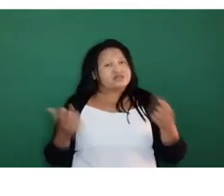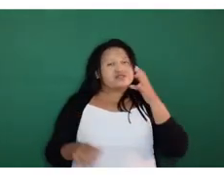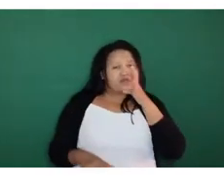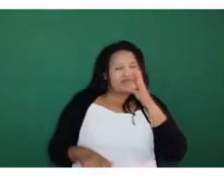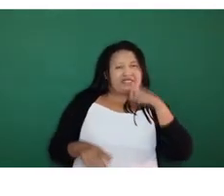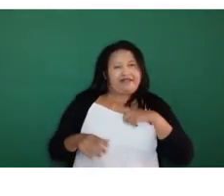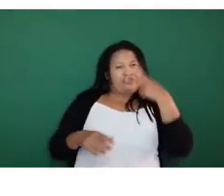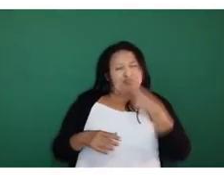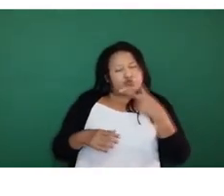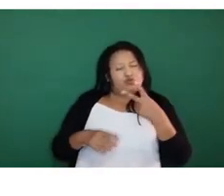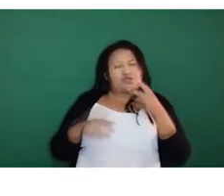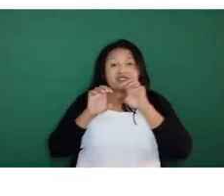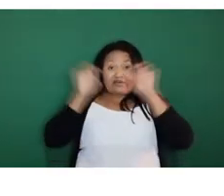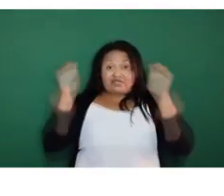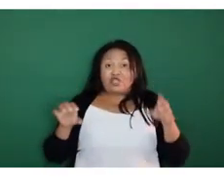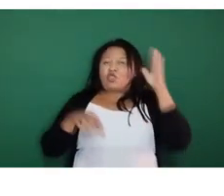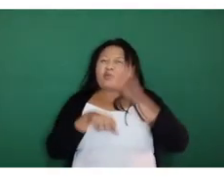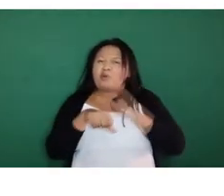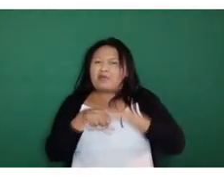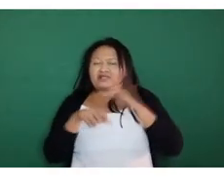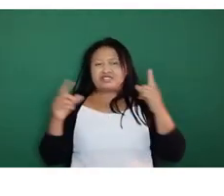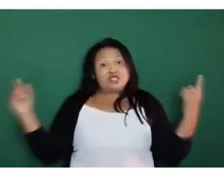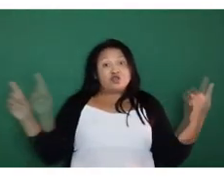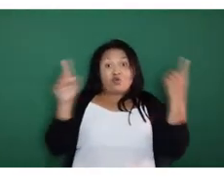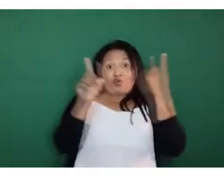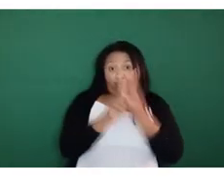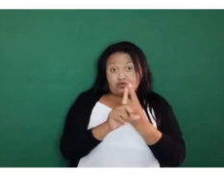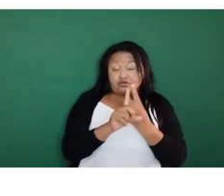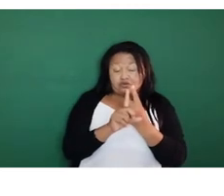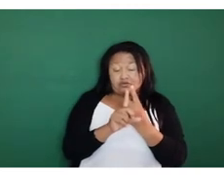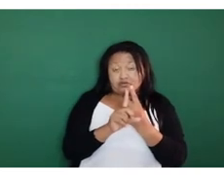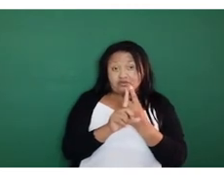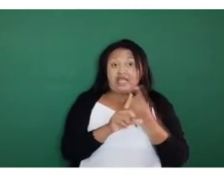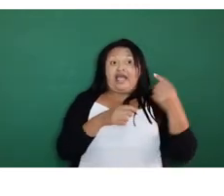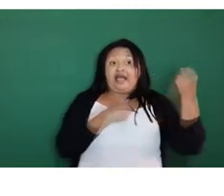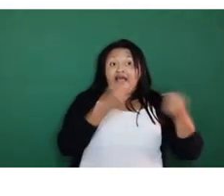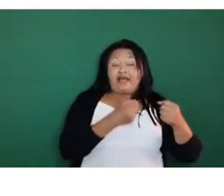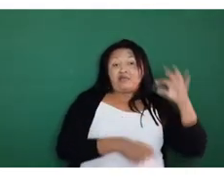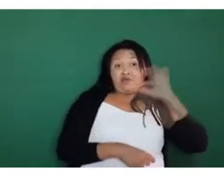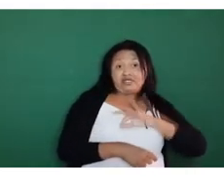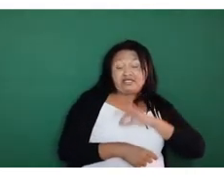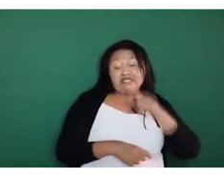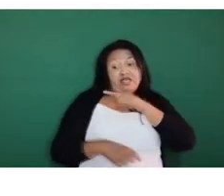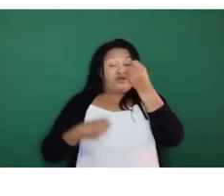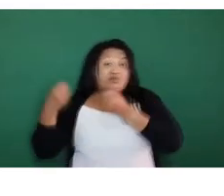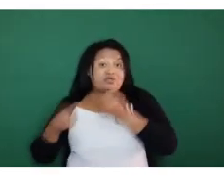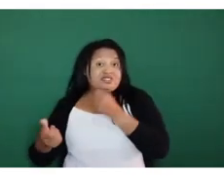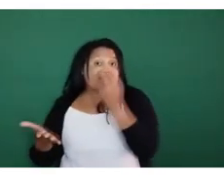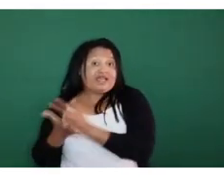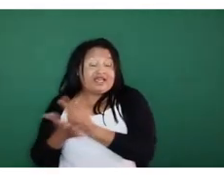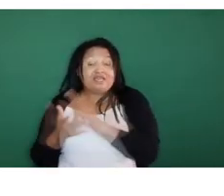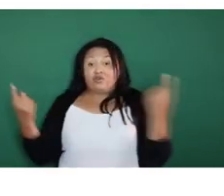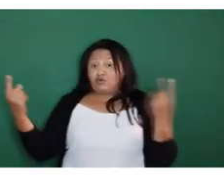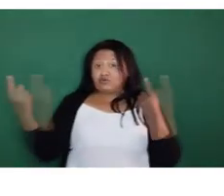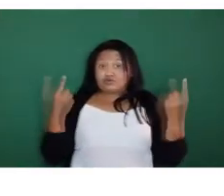vocês observarem normalmente Essa é a sacada no momento de encontro entre a policial e o infrator a posição